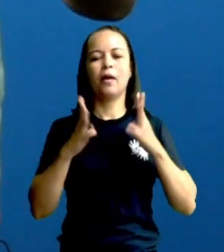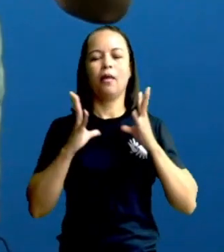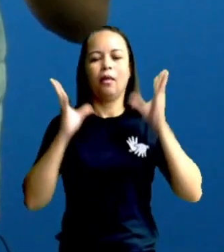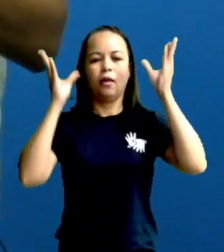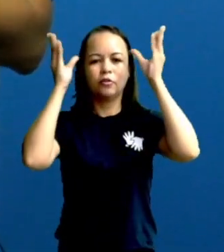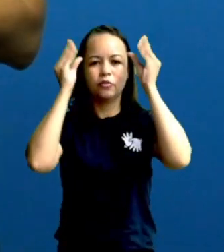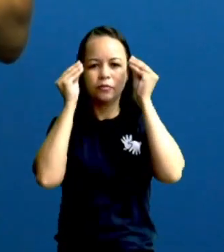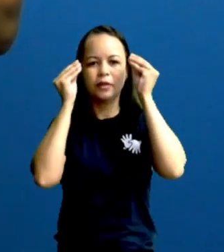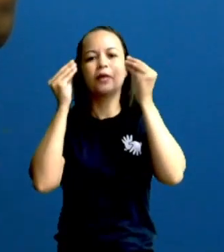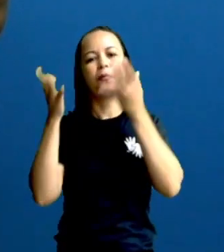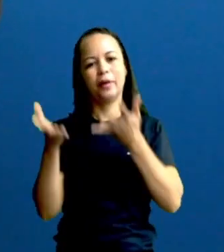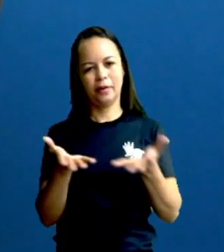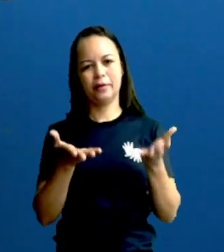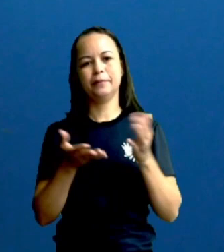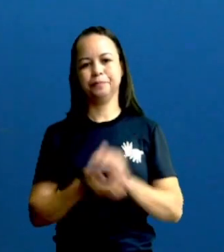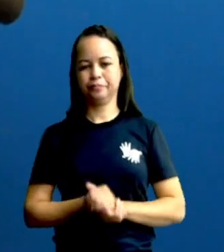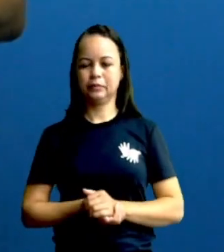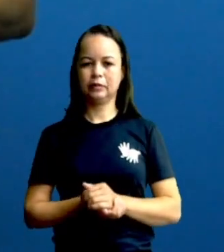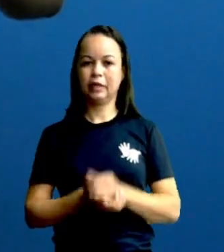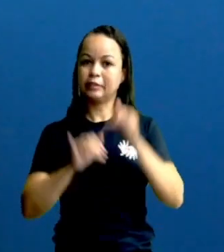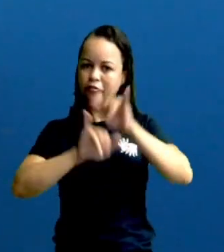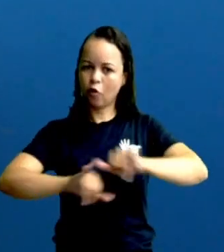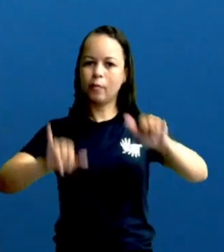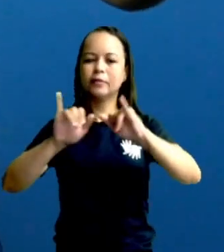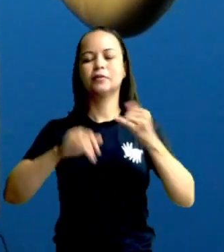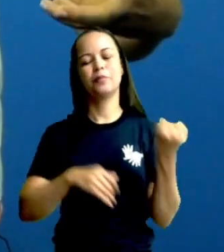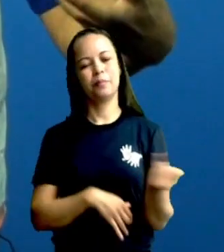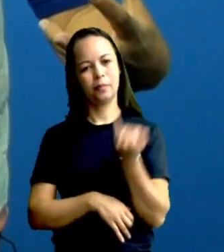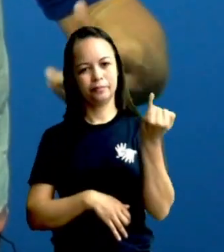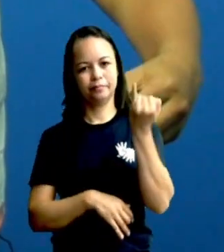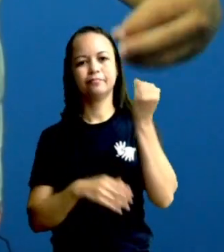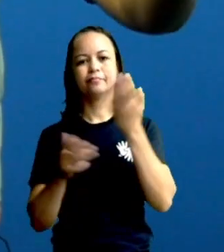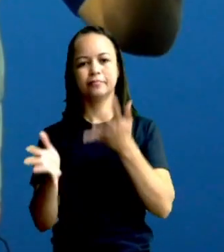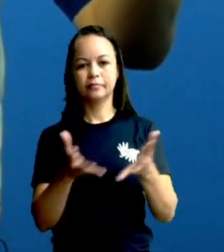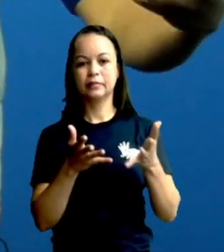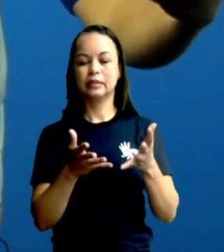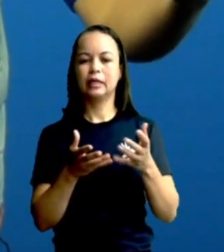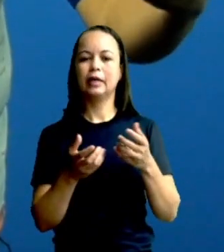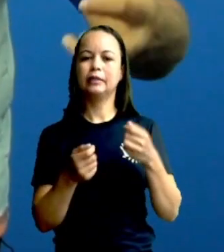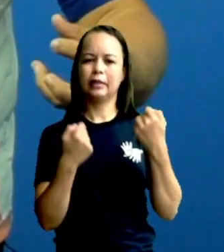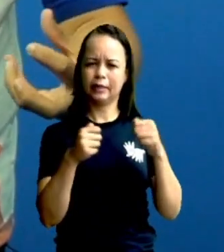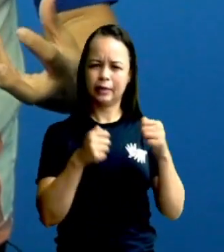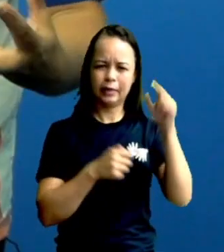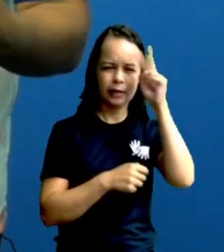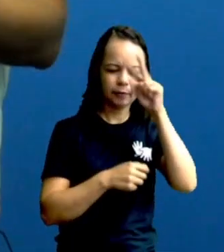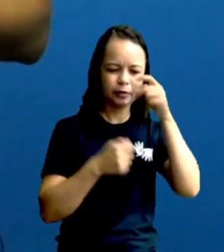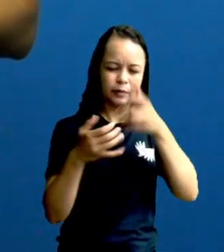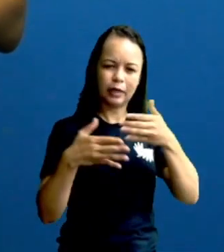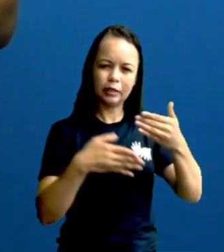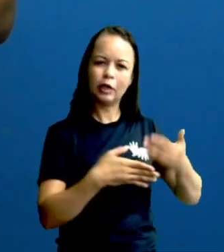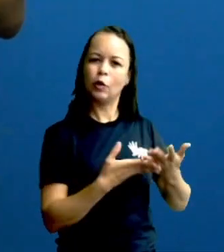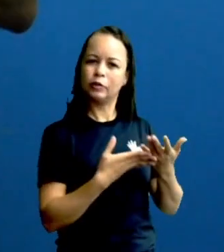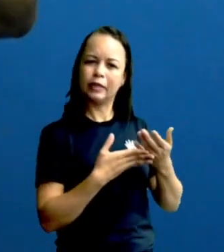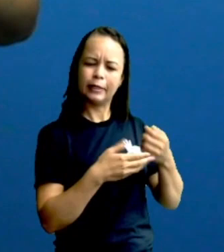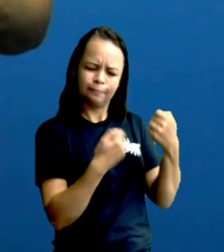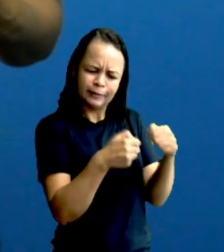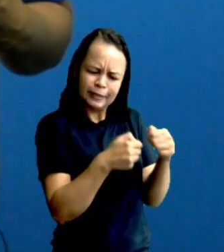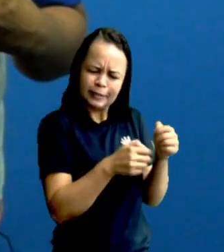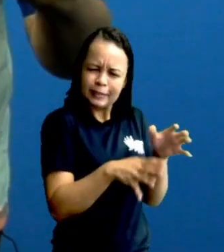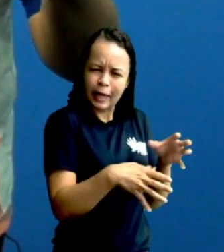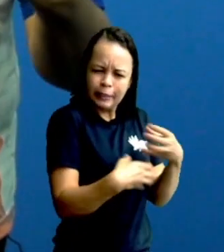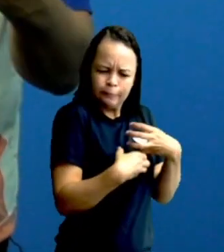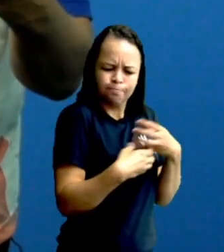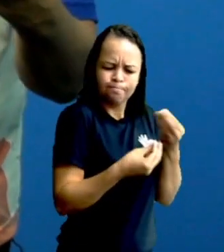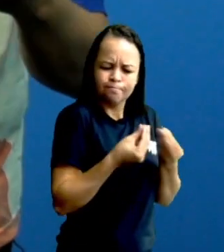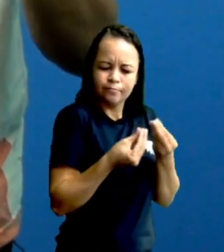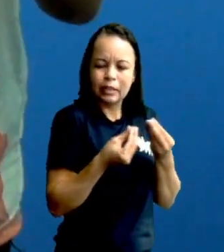e não esquece disso, gente. Lembre-se, o objetivo da gente aqui é tirar você do reino da necessidade para o reino da liberdade, para que você seja um